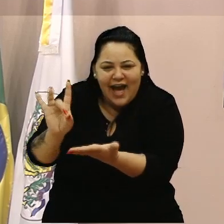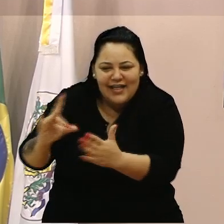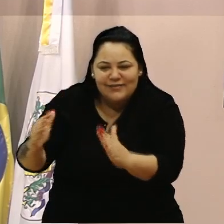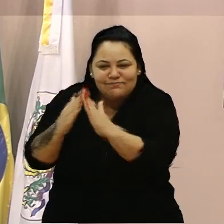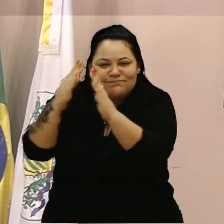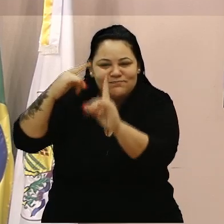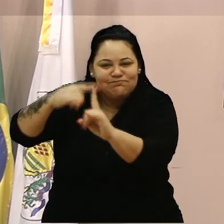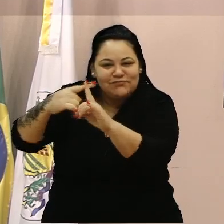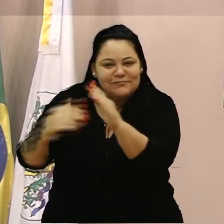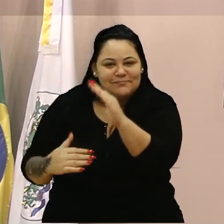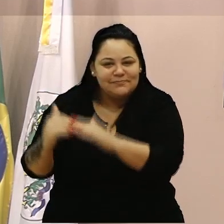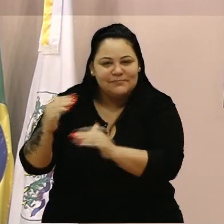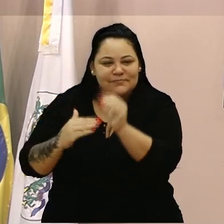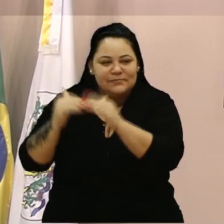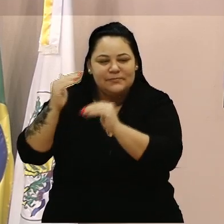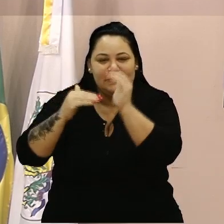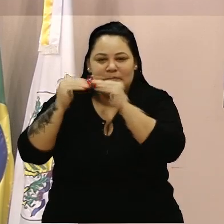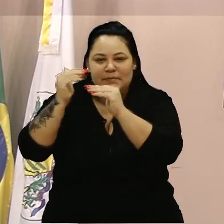capelas construídas.